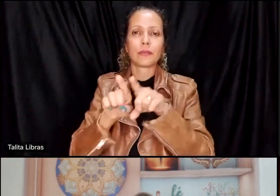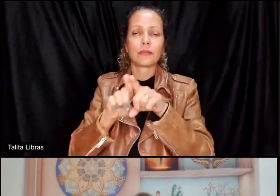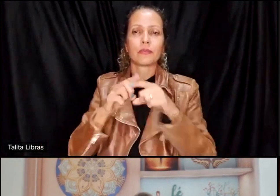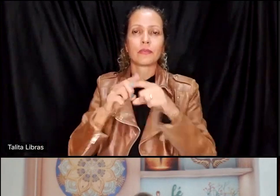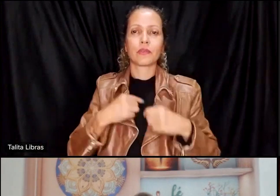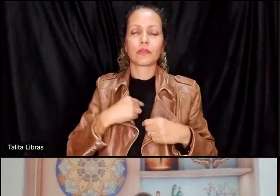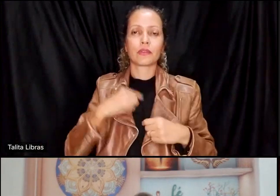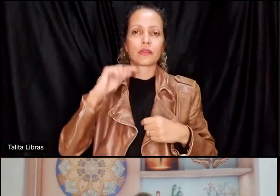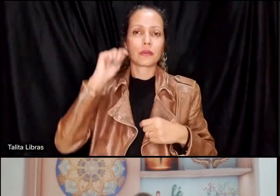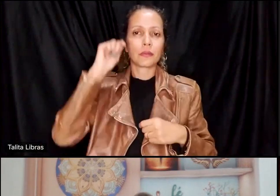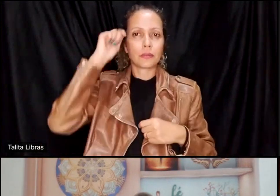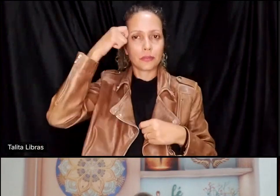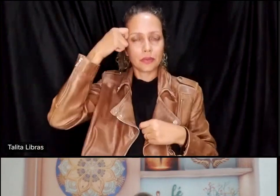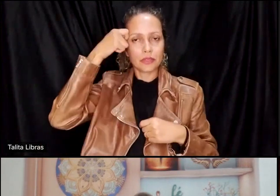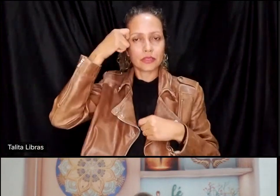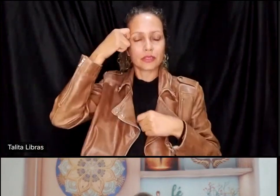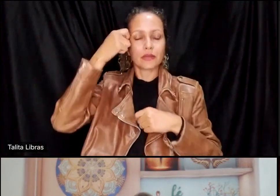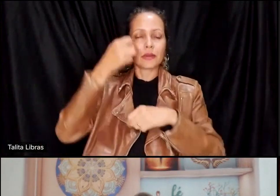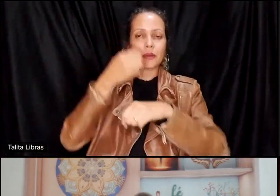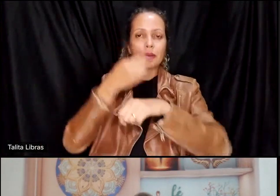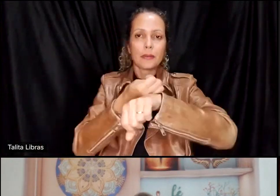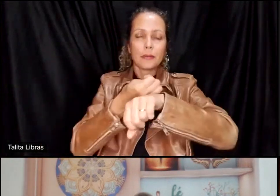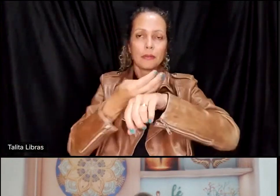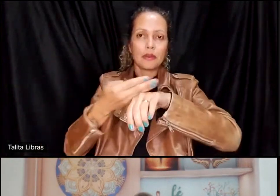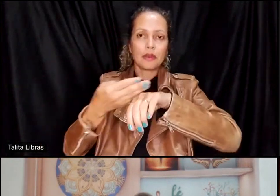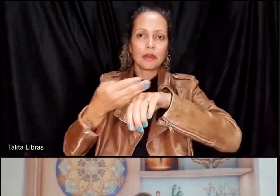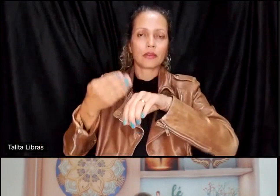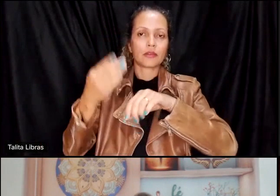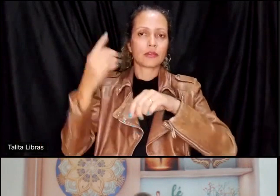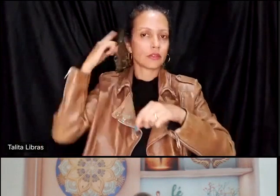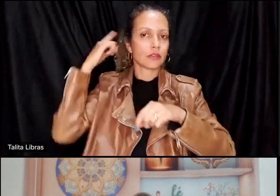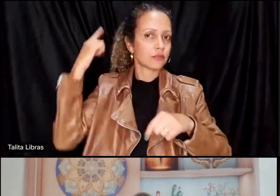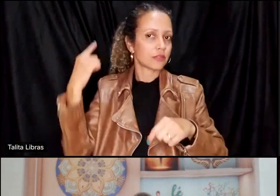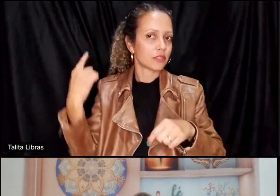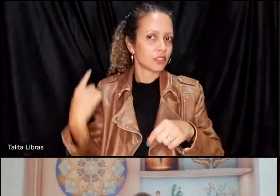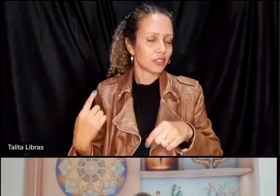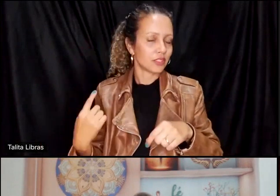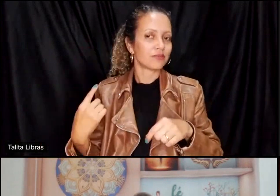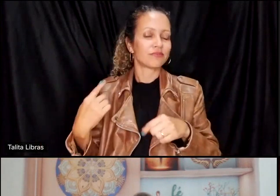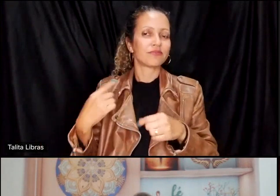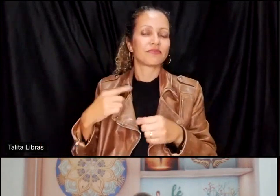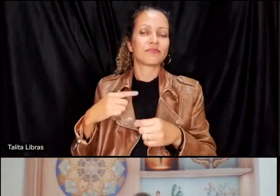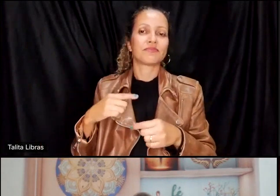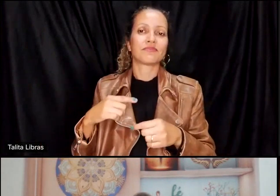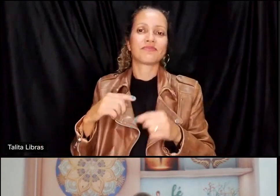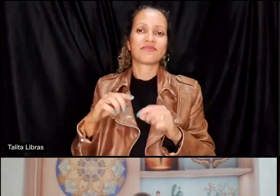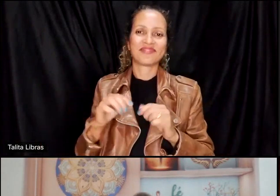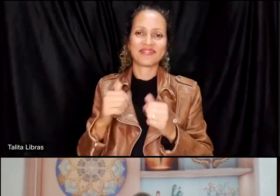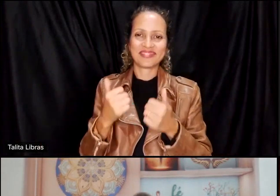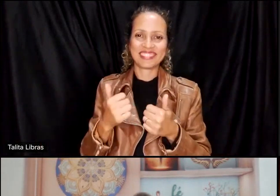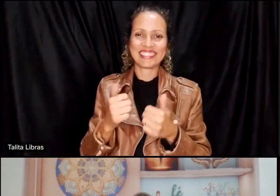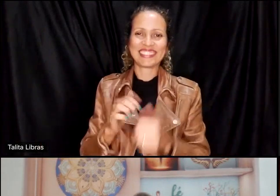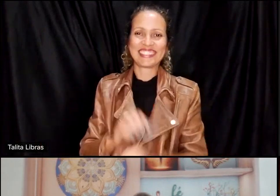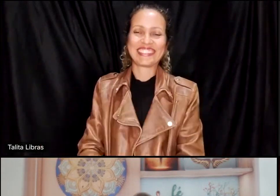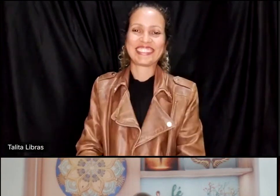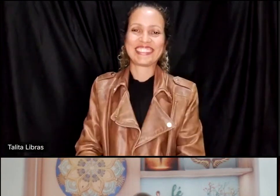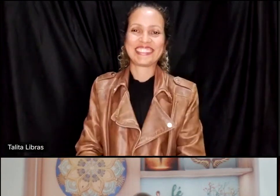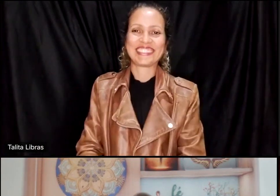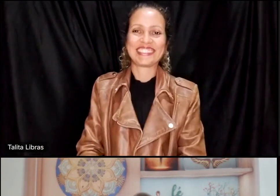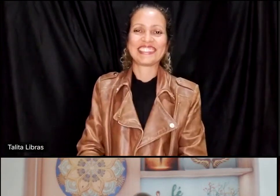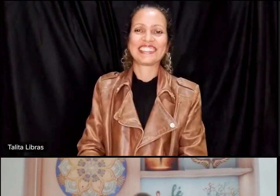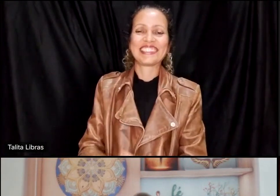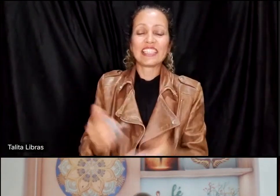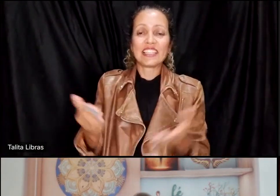branca, de cabelos cacheados. E acho que é isso. Hoje a nossa